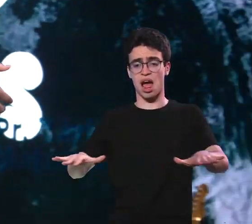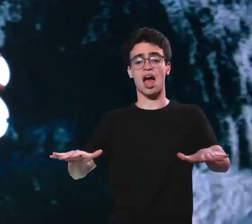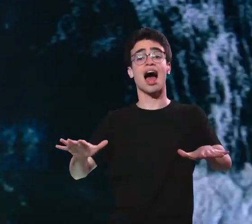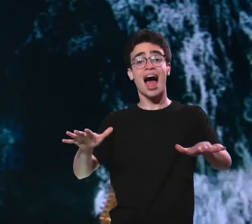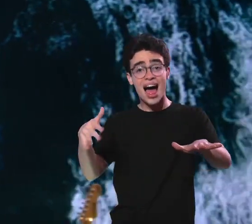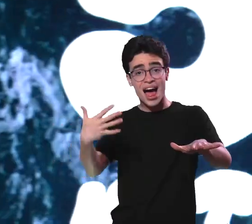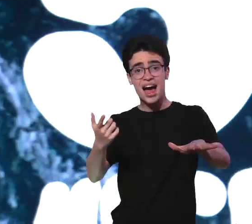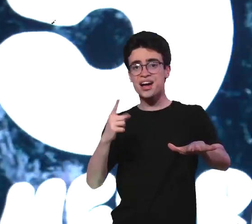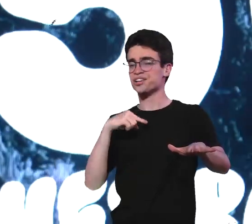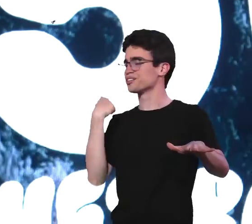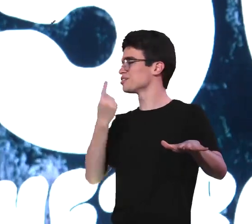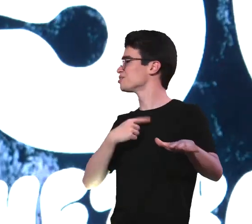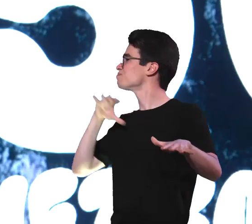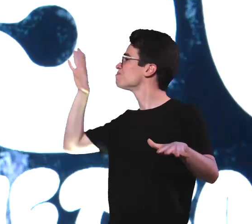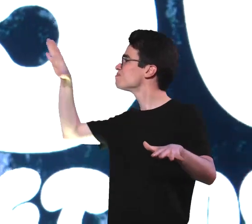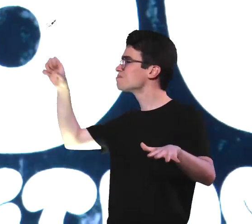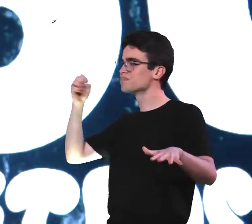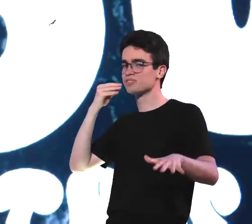a nós.